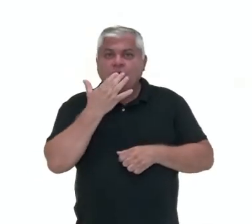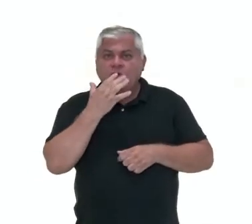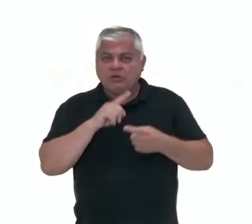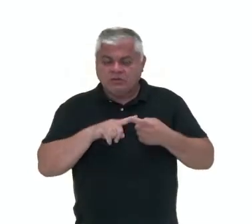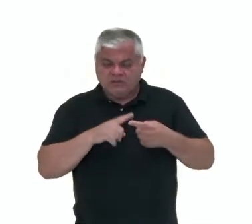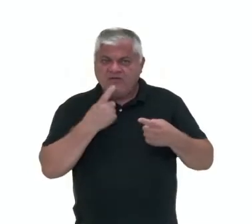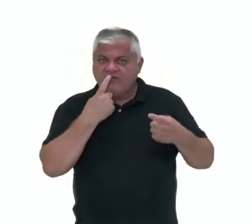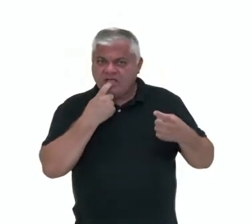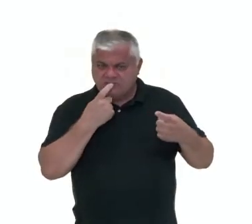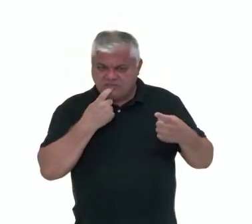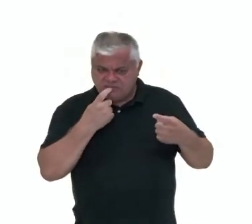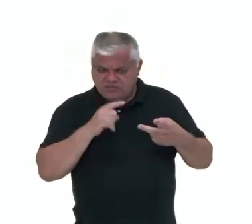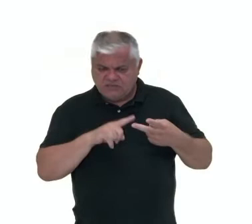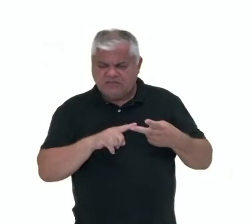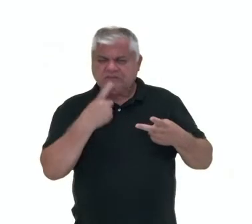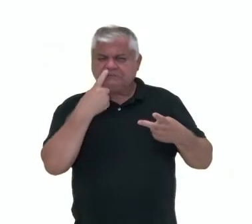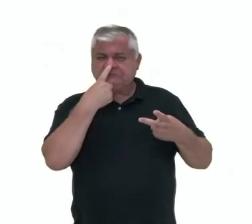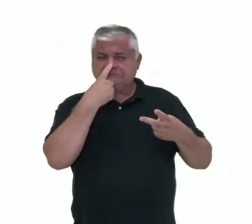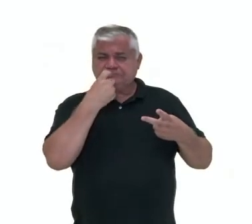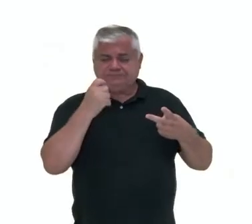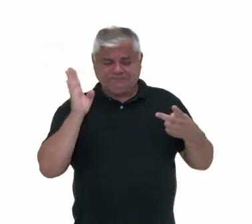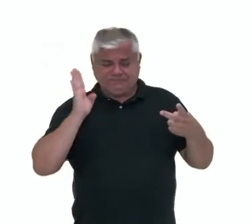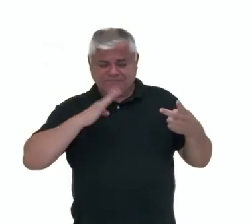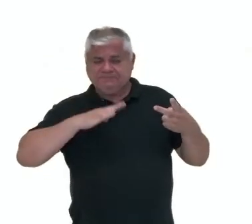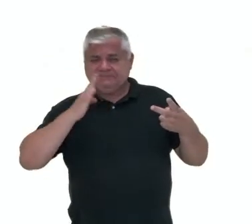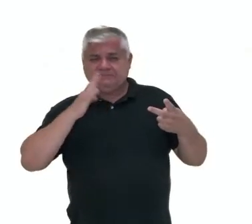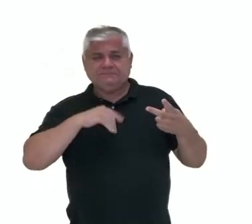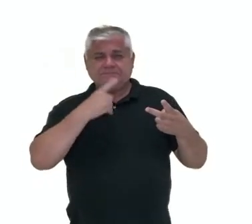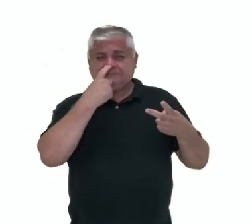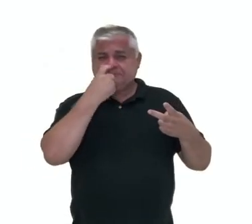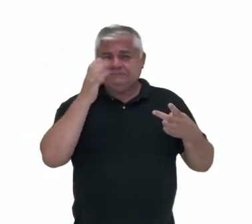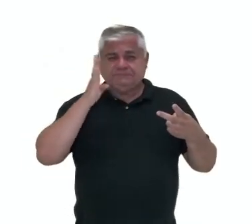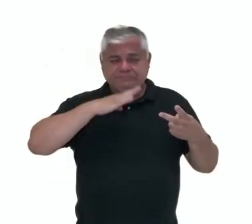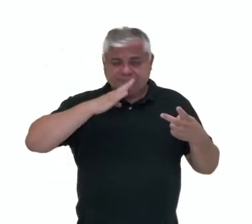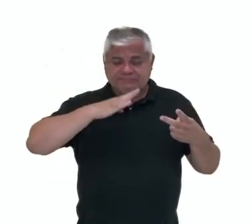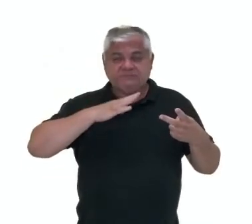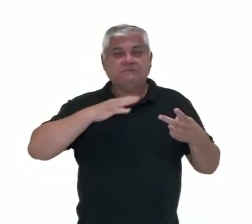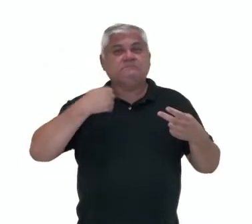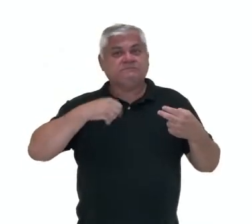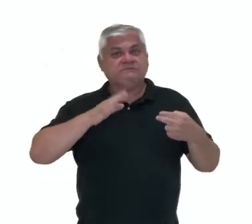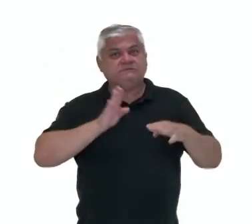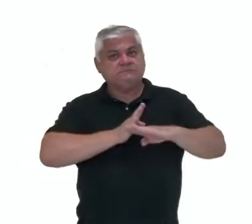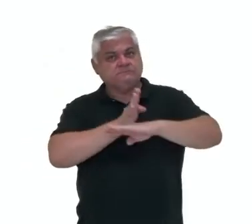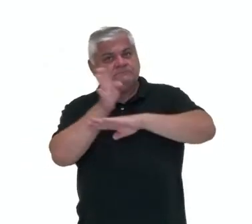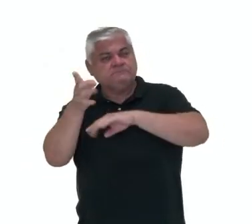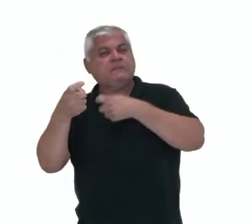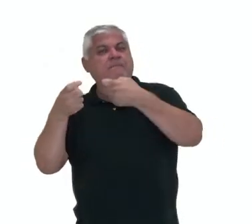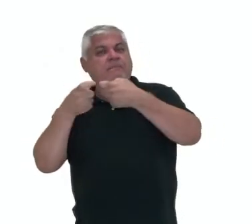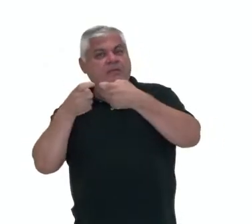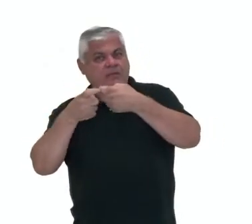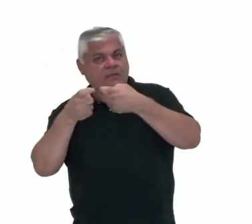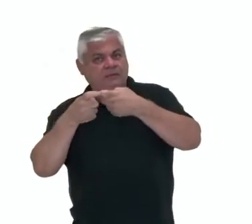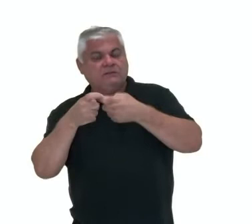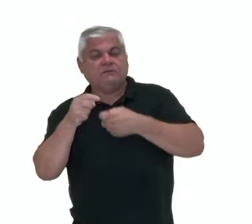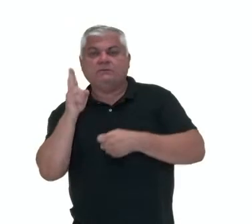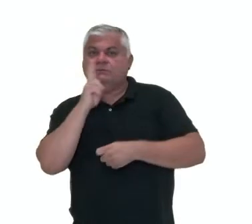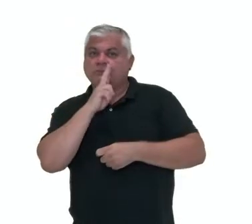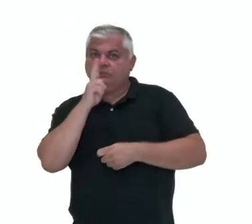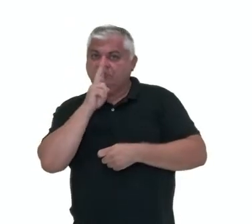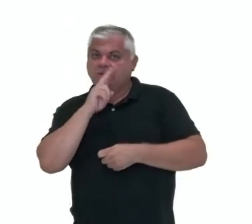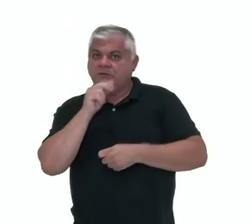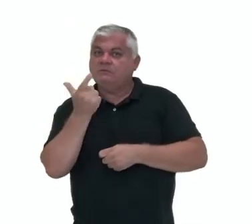sangue, odor, ou seja, aquele cheirinho ruim, tem que procurar um médico, tem outras